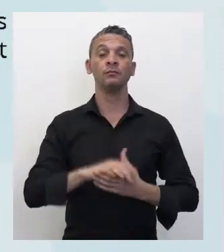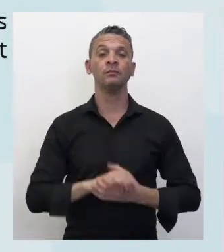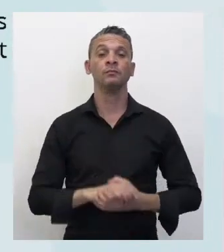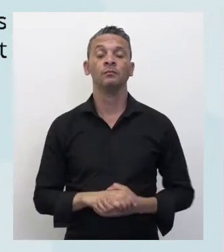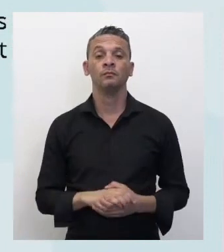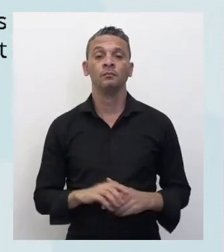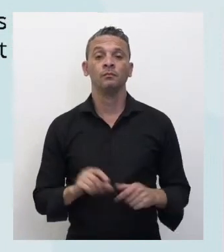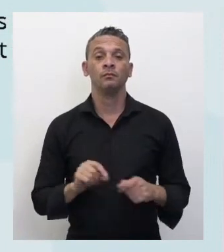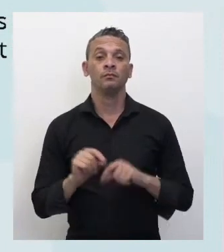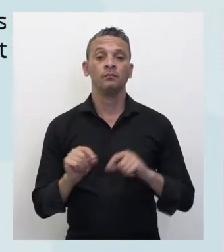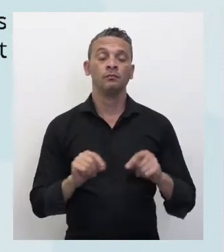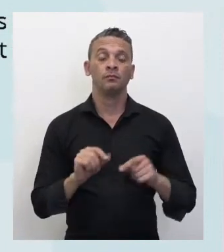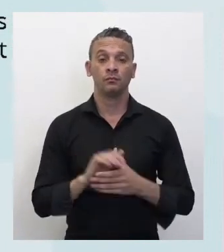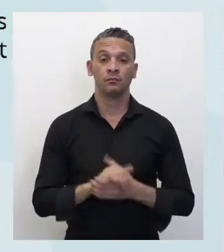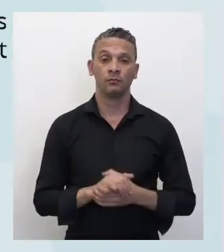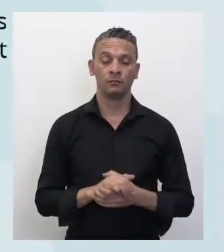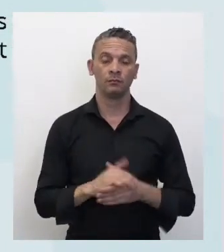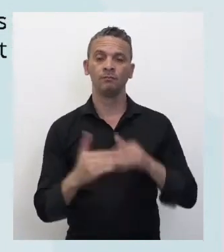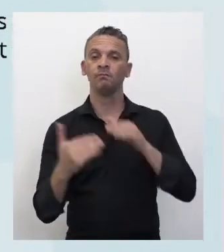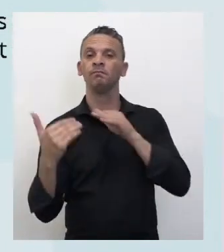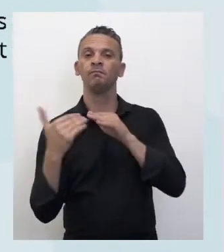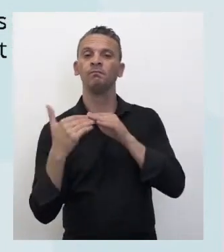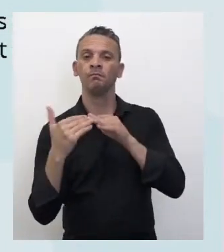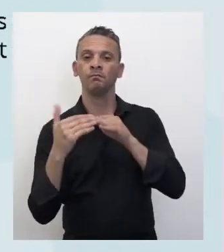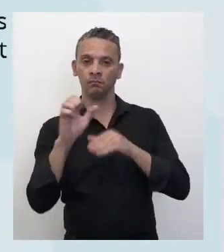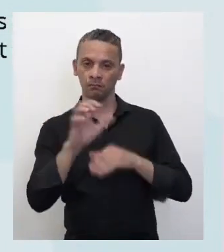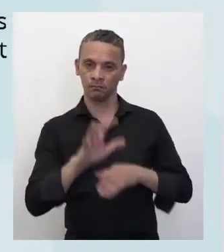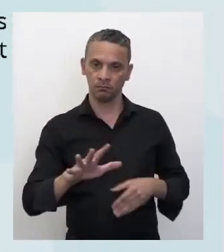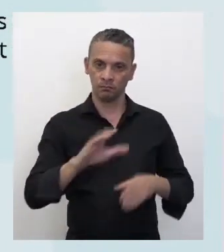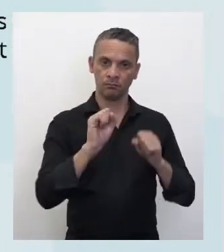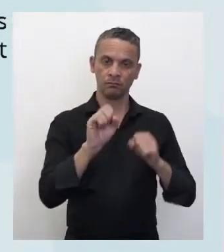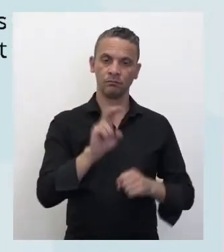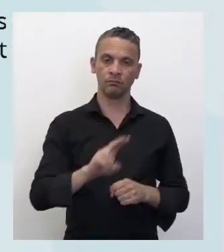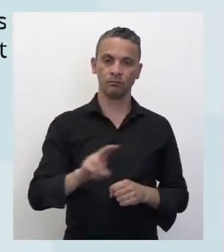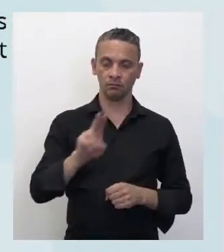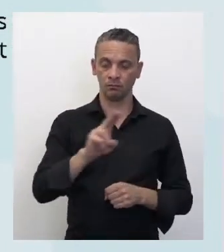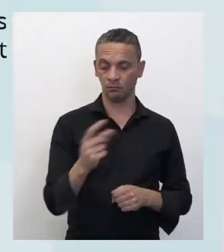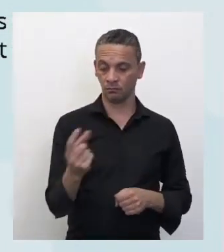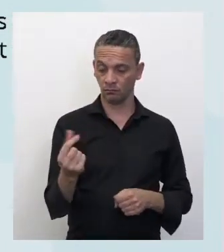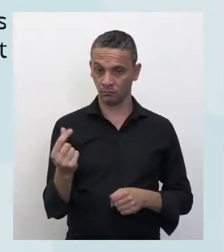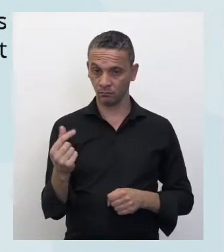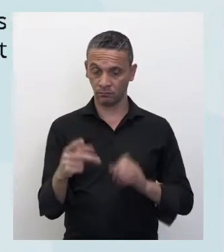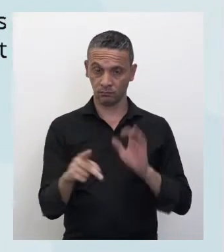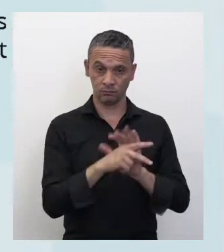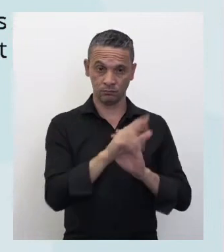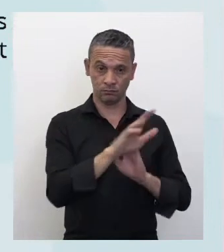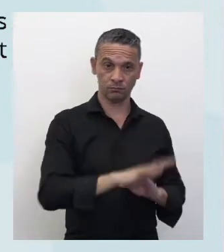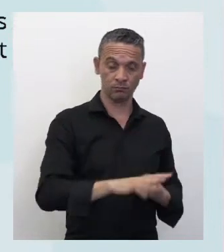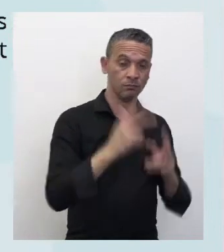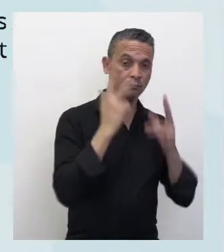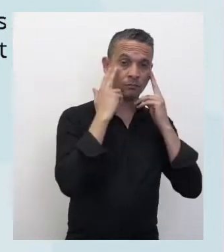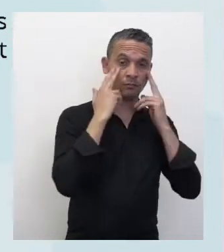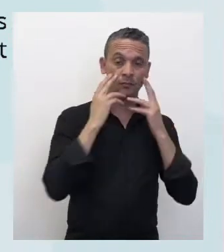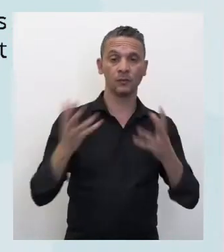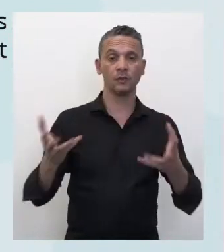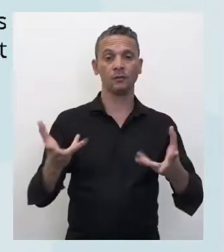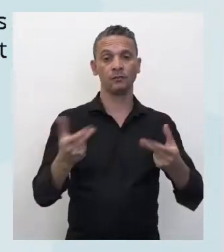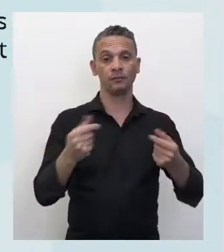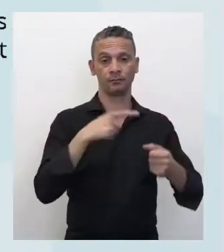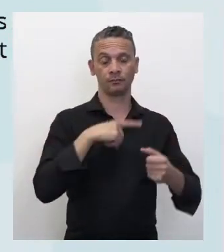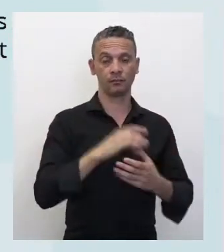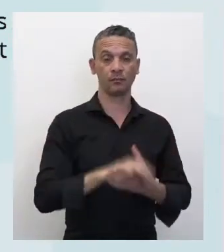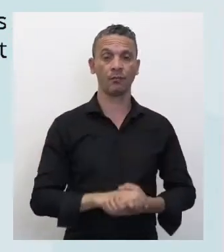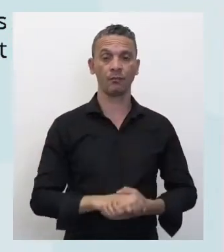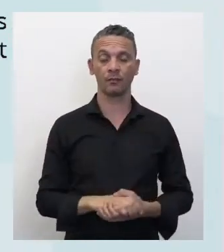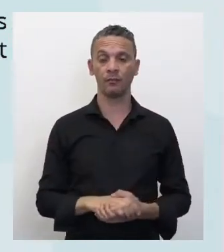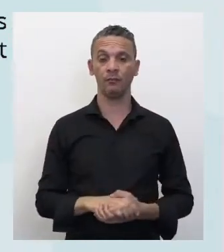resources more efficiently. Concordam que a Europa poderia usar seus recursos naturais de maneira mais eficiente. And